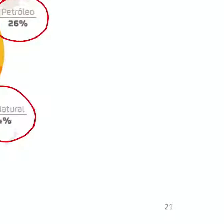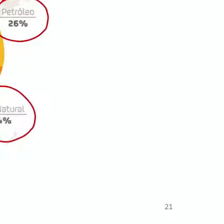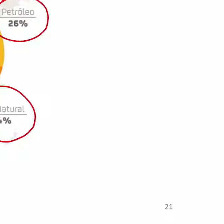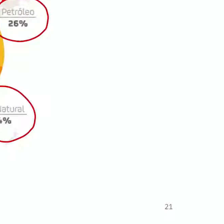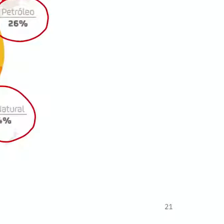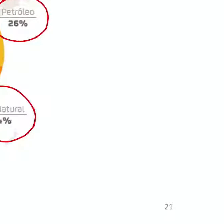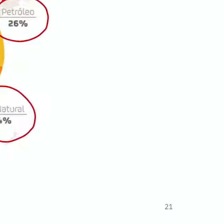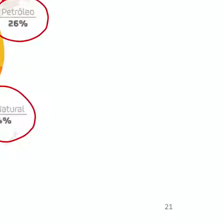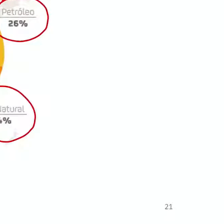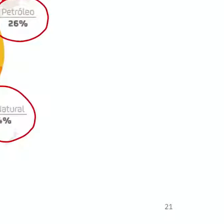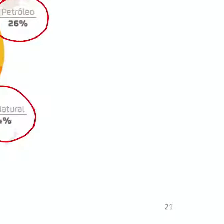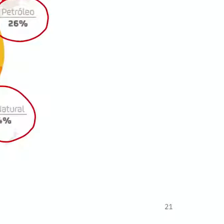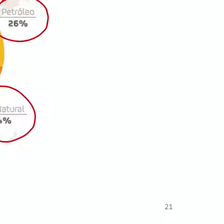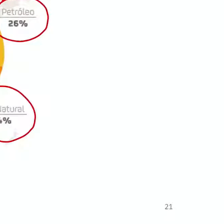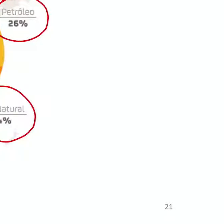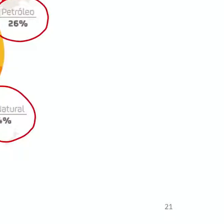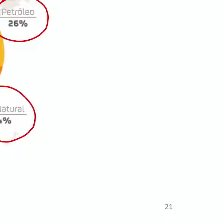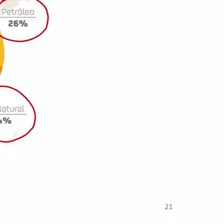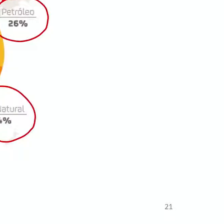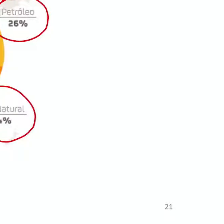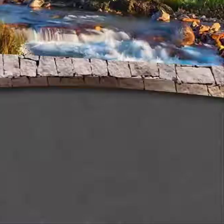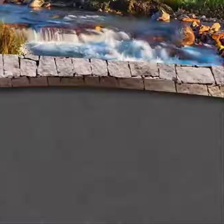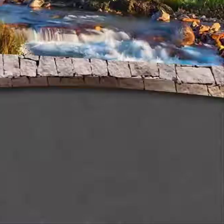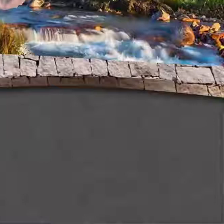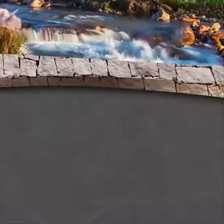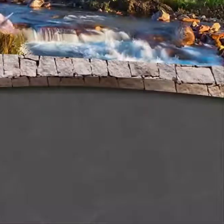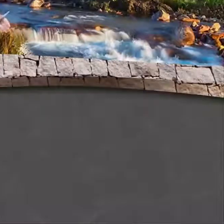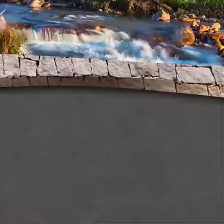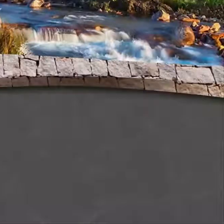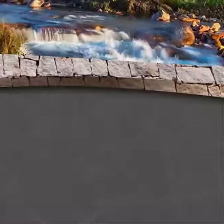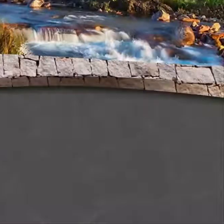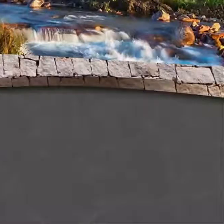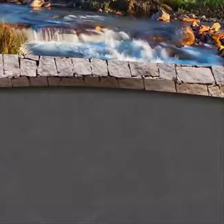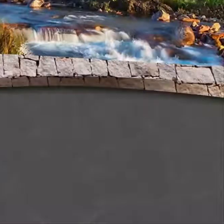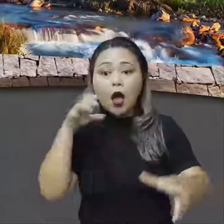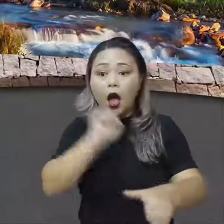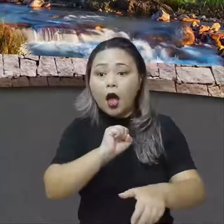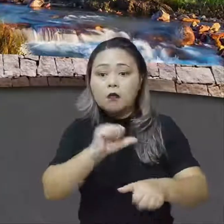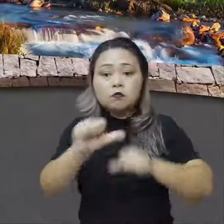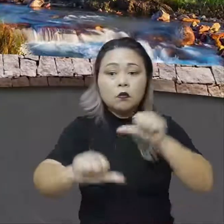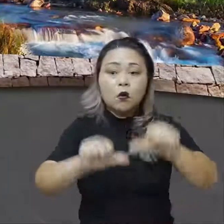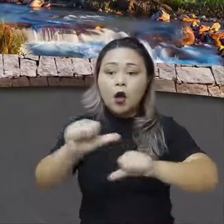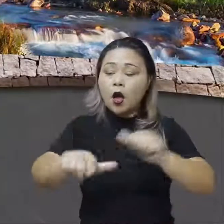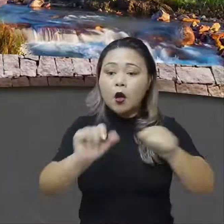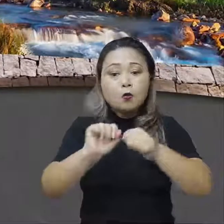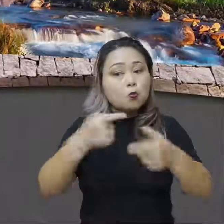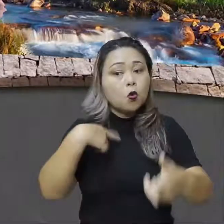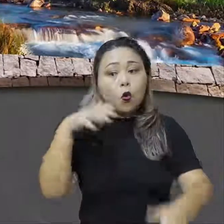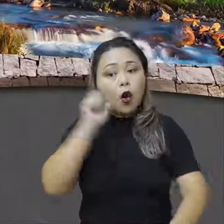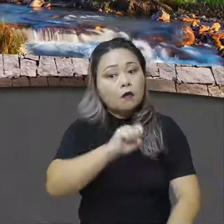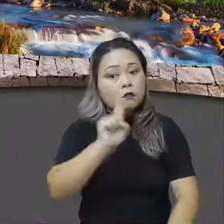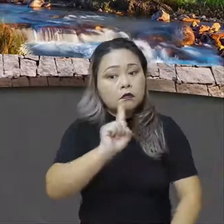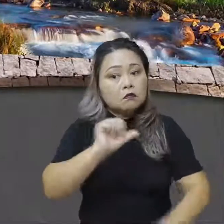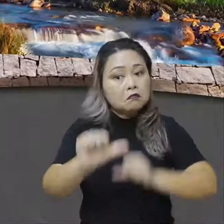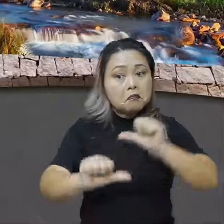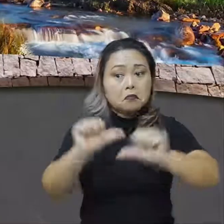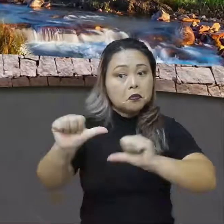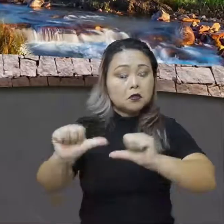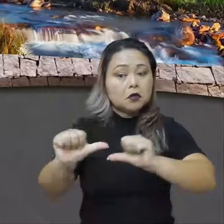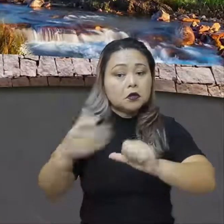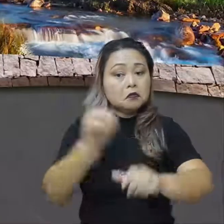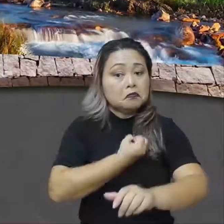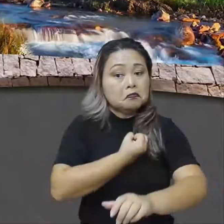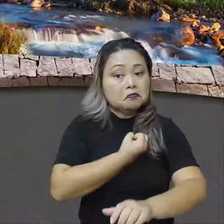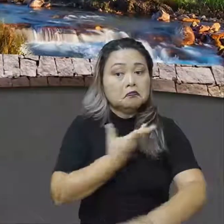gerações futuras. Não é tão prático a mudança. Não é tão prático, ok?